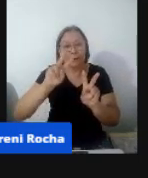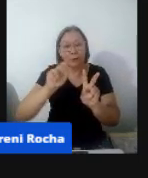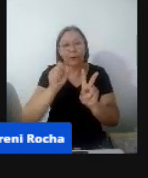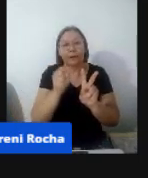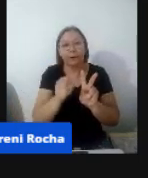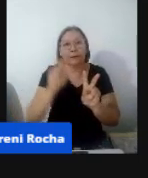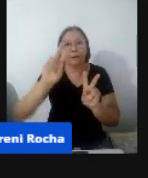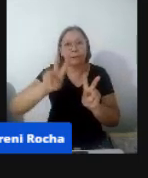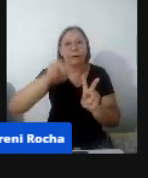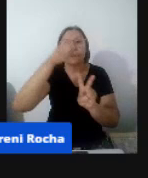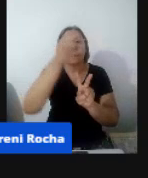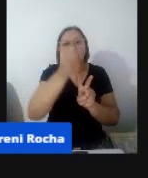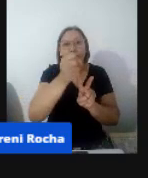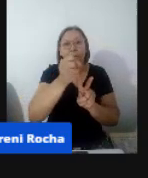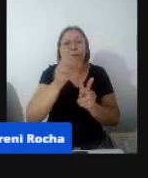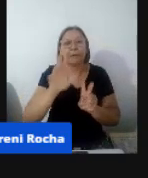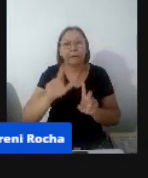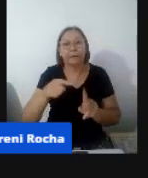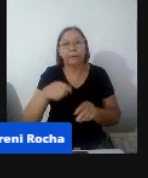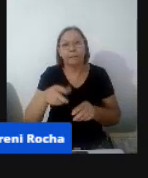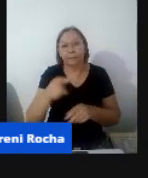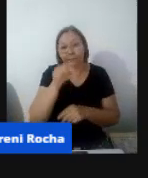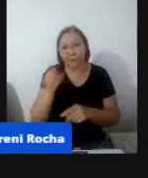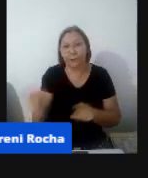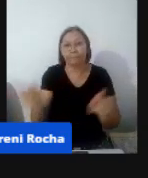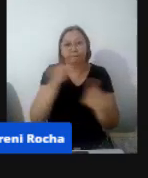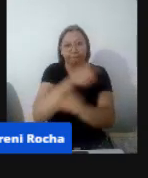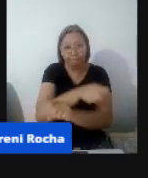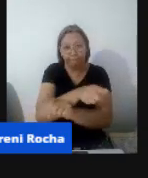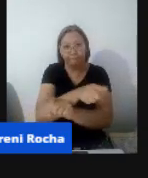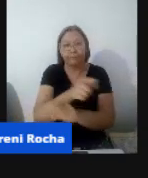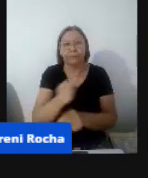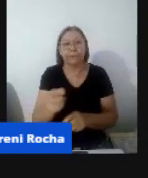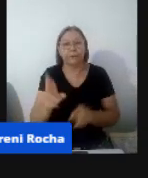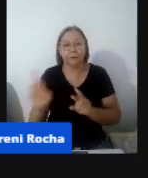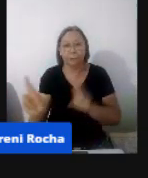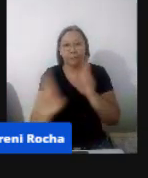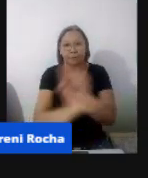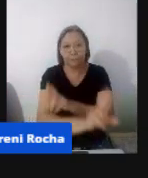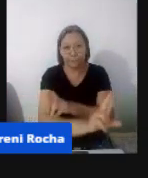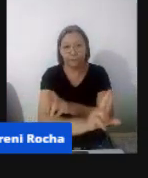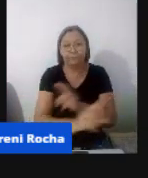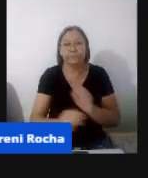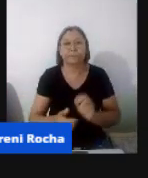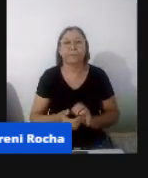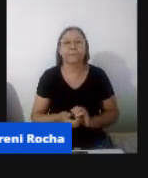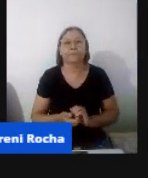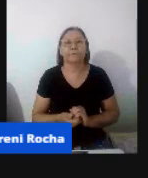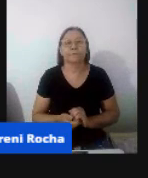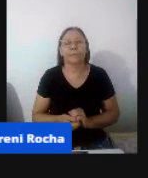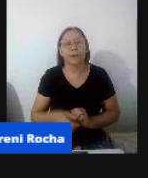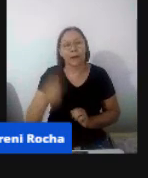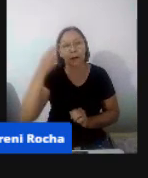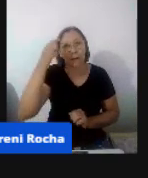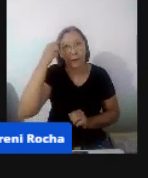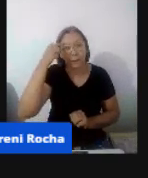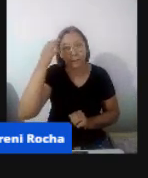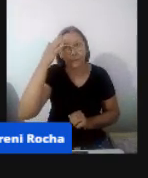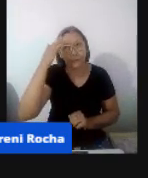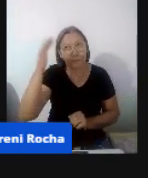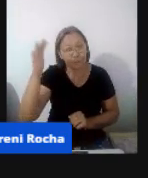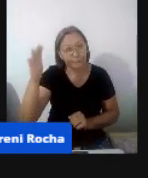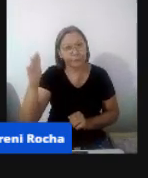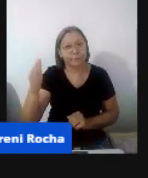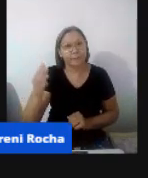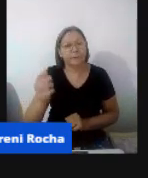potência, para Carlos resolver. Agora, vamos imaginar hipoteticamente que o meu